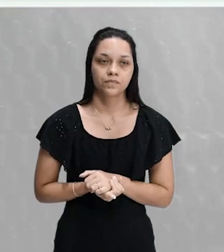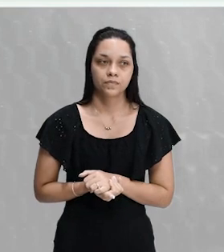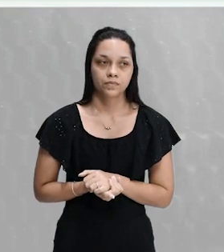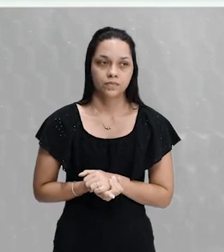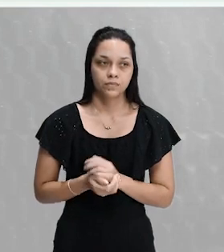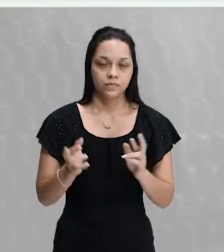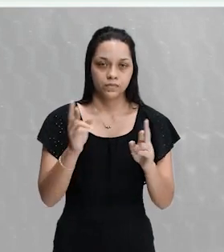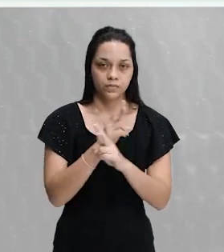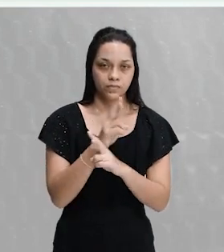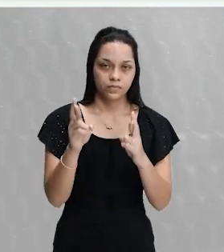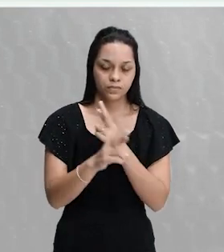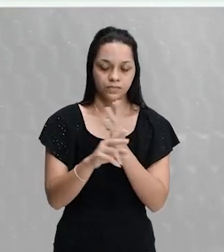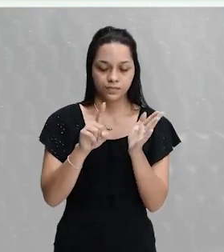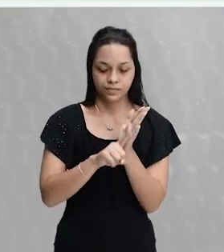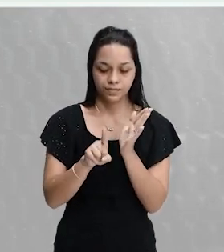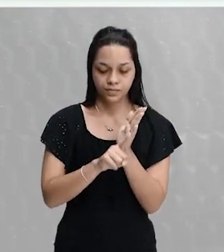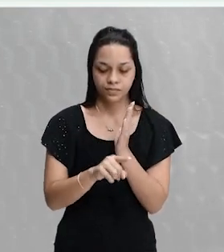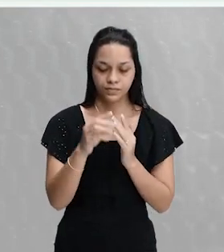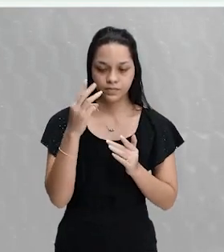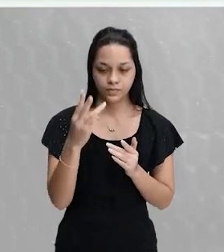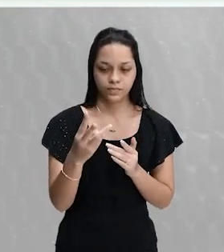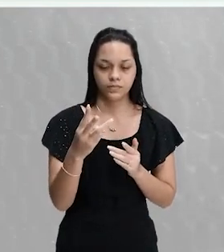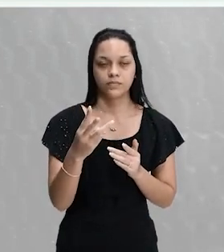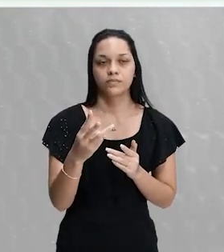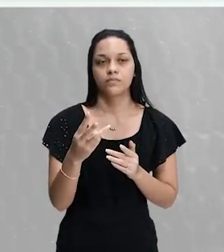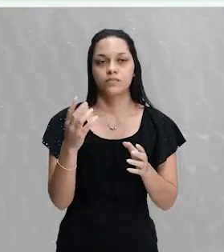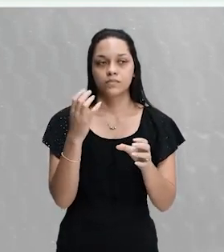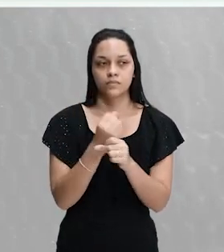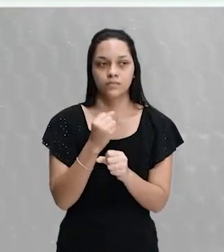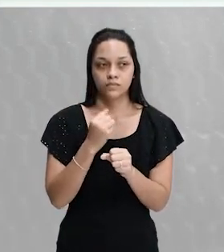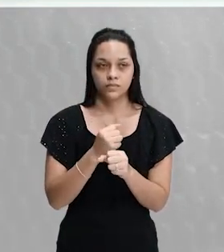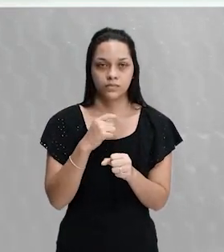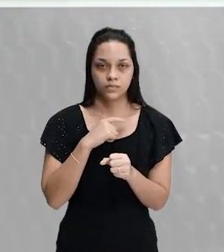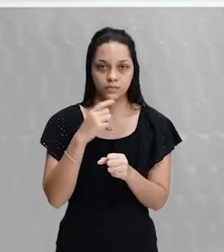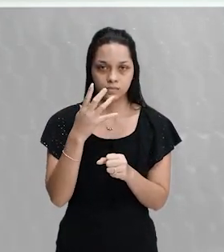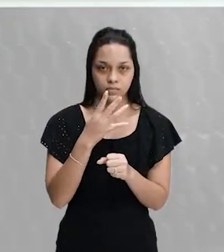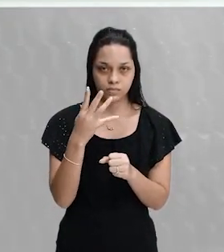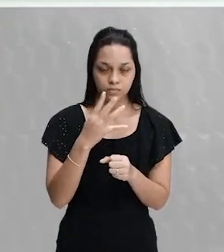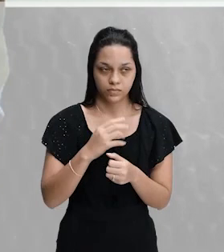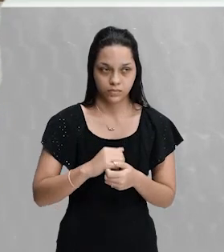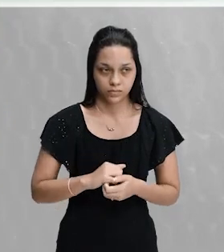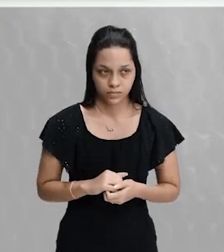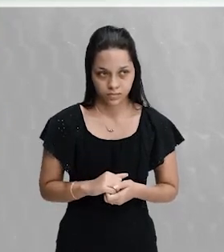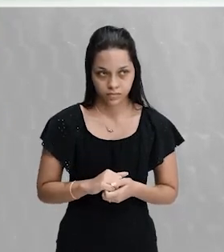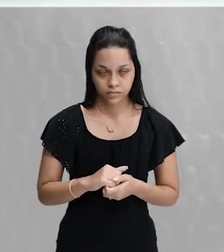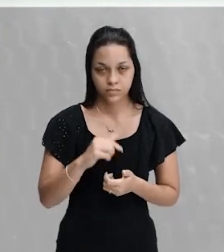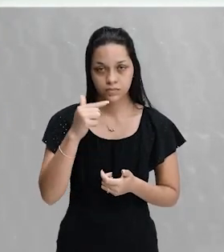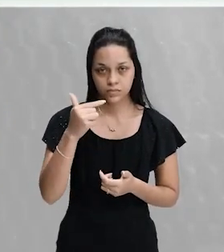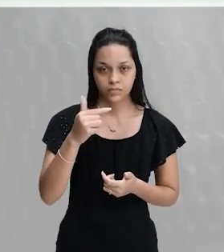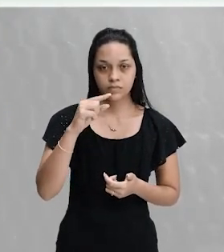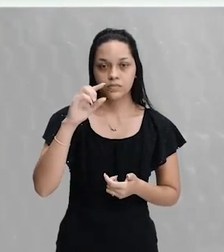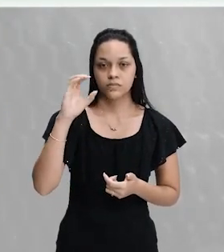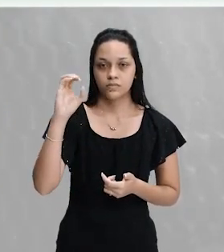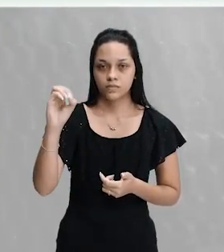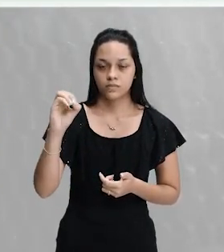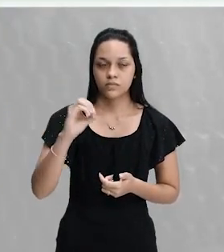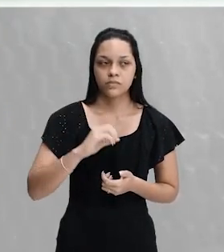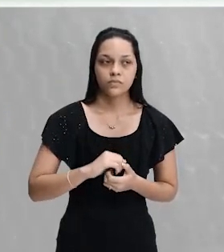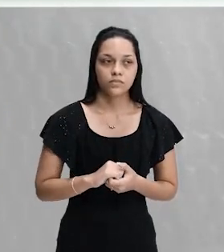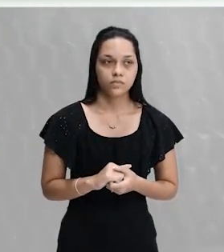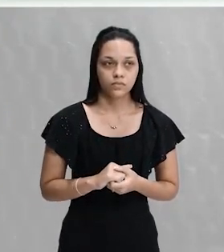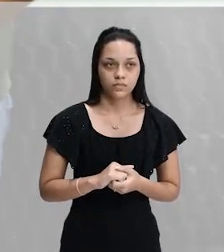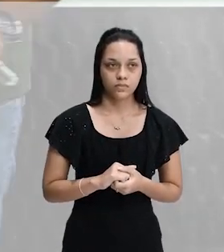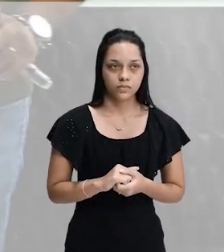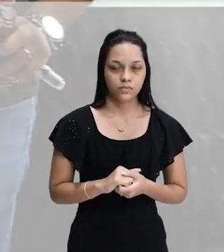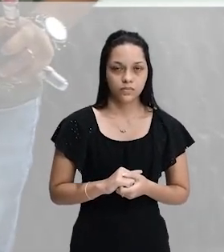1 associado ao menos 3. Formou esse ponto aqui que está no quarto quadrante. 2 e 0,